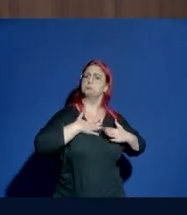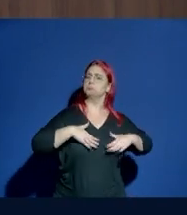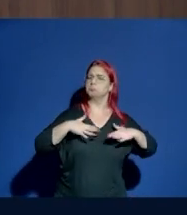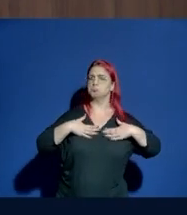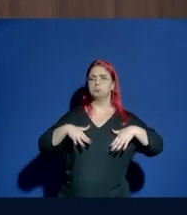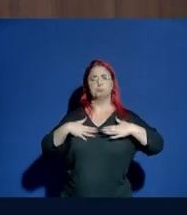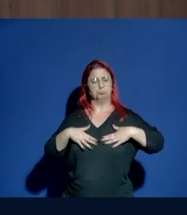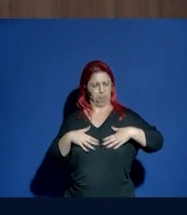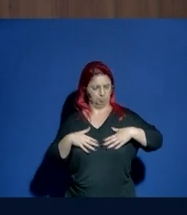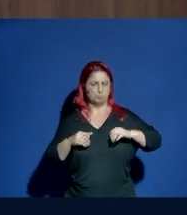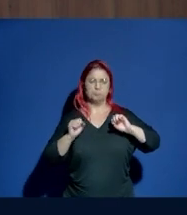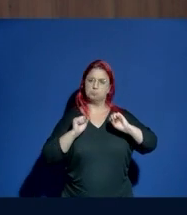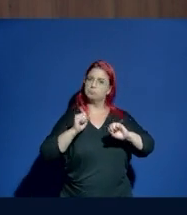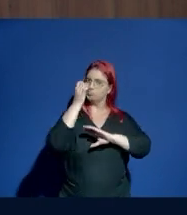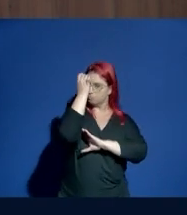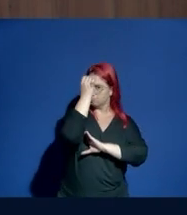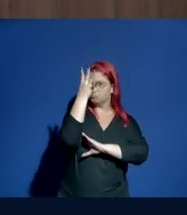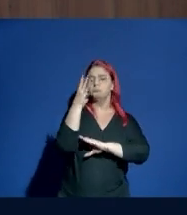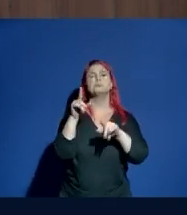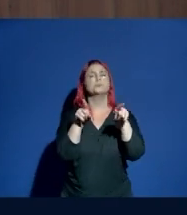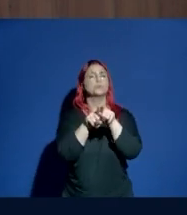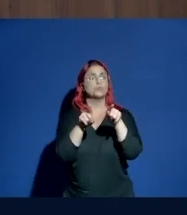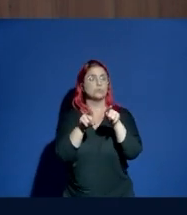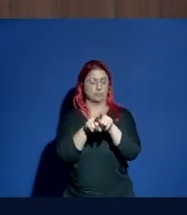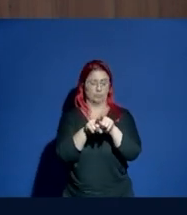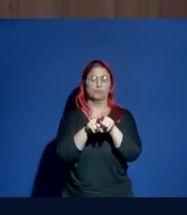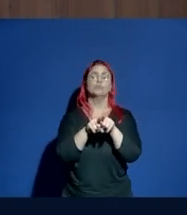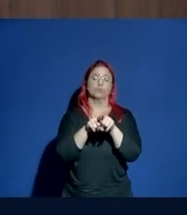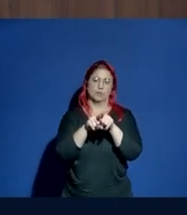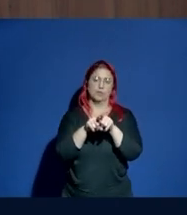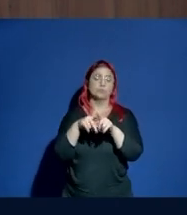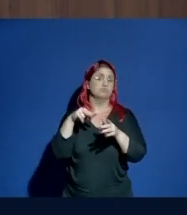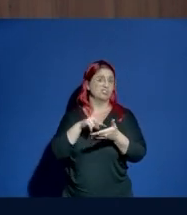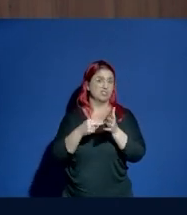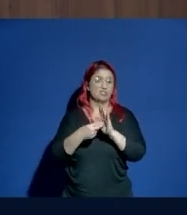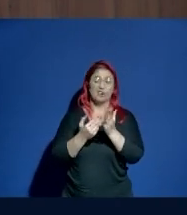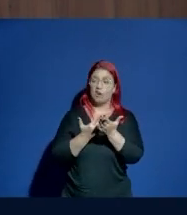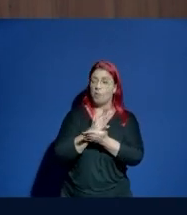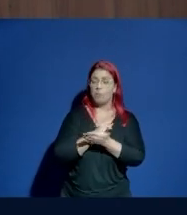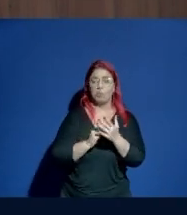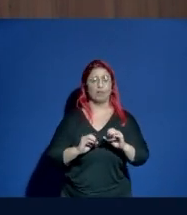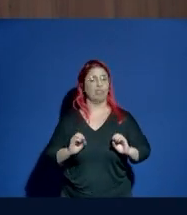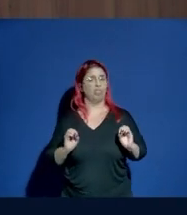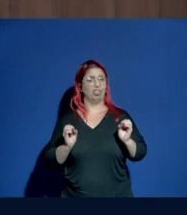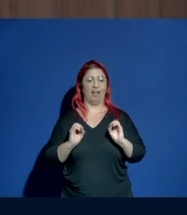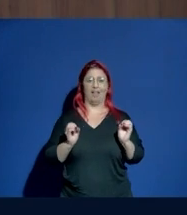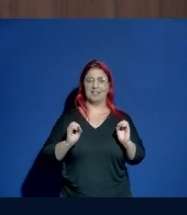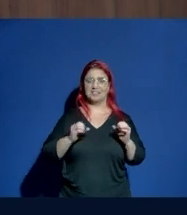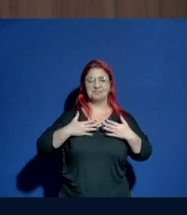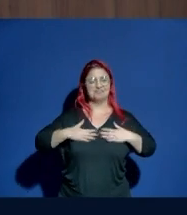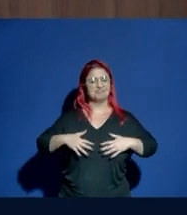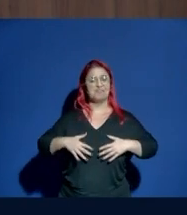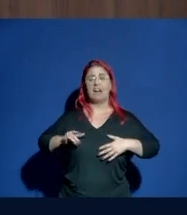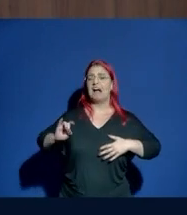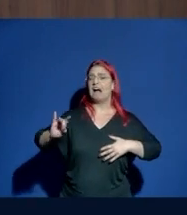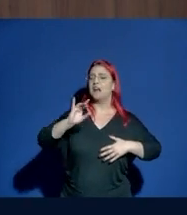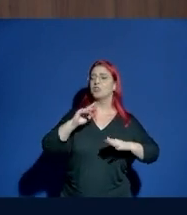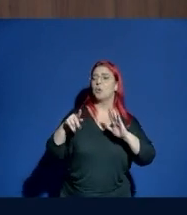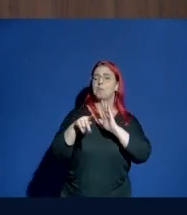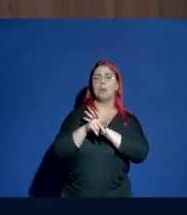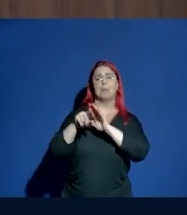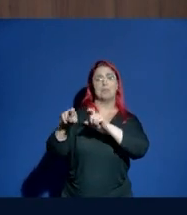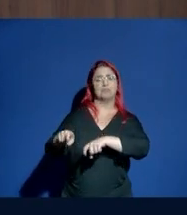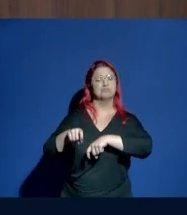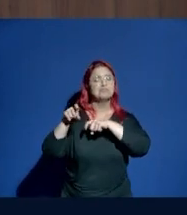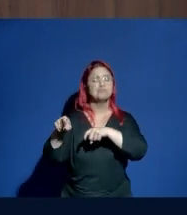facilidade terem a dia tranquilidade que não serão ali incomodados por ninguém só não tem a sua propriedade vai lá